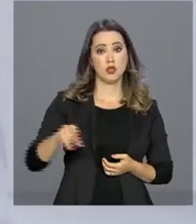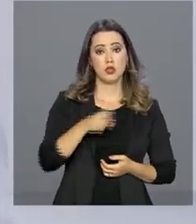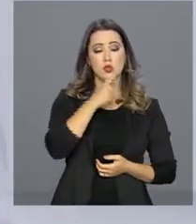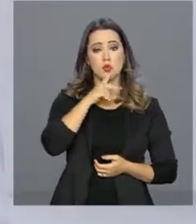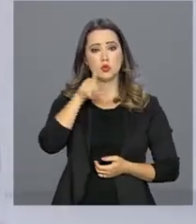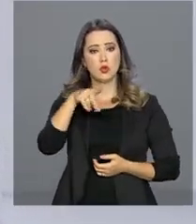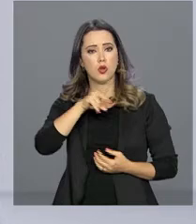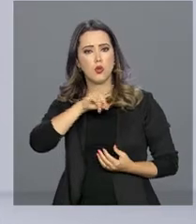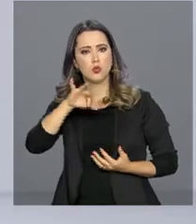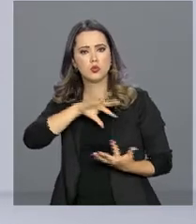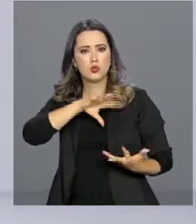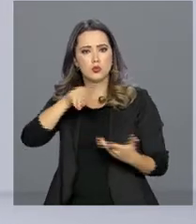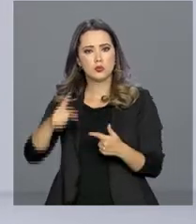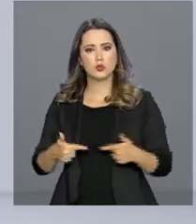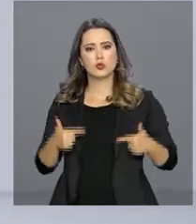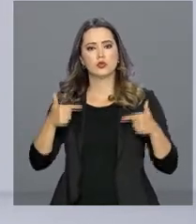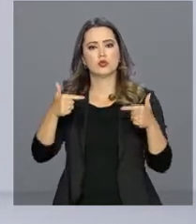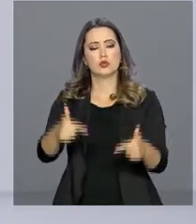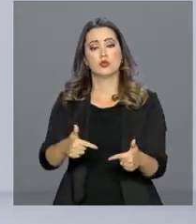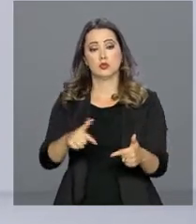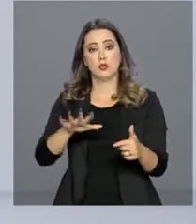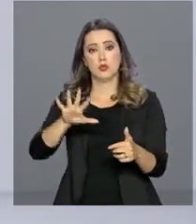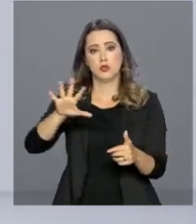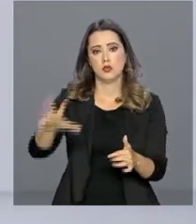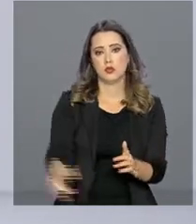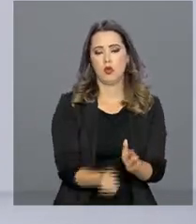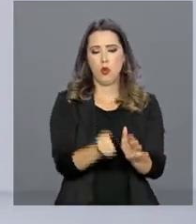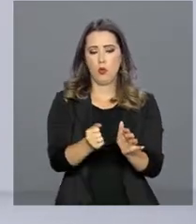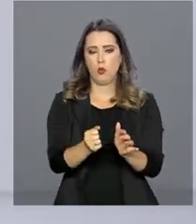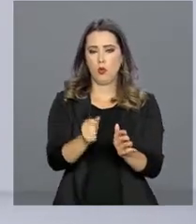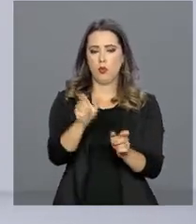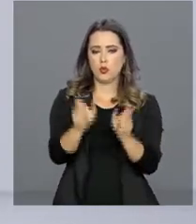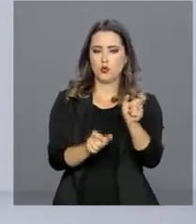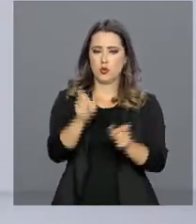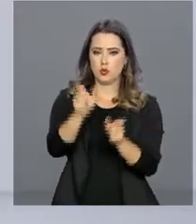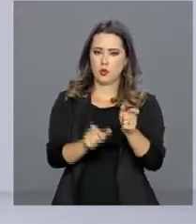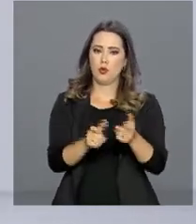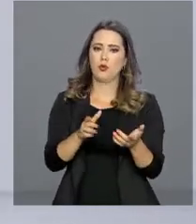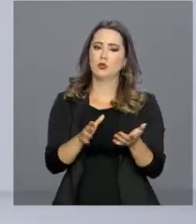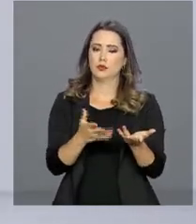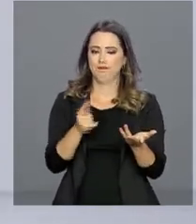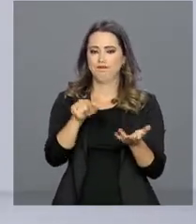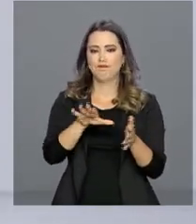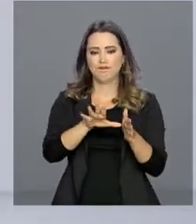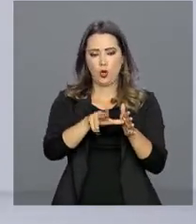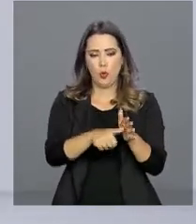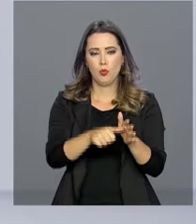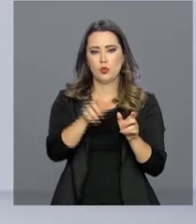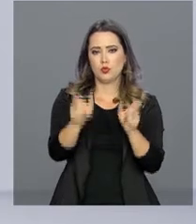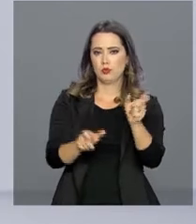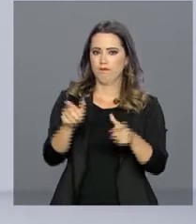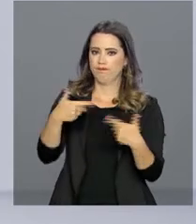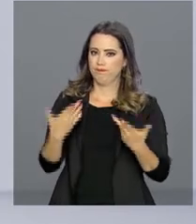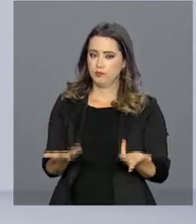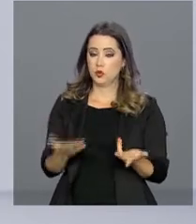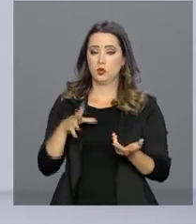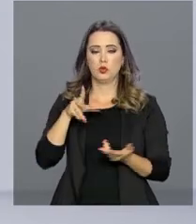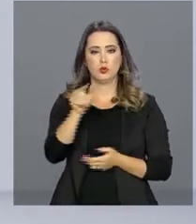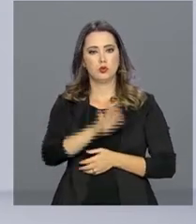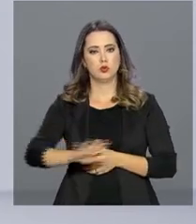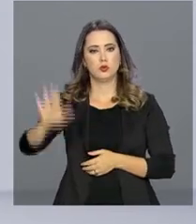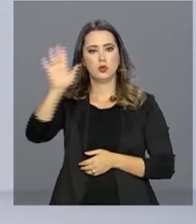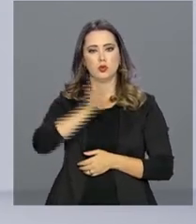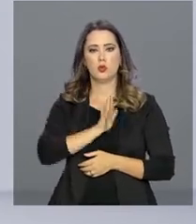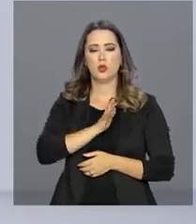Dia Mundial de Enfrentamento ao Tráfico de Pessoas. Em todo o país, a campanha Coração Azul busca conscientizar a população